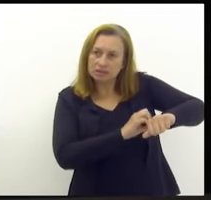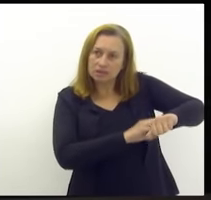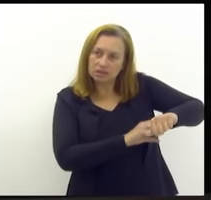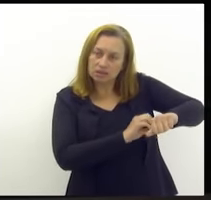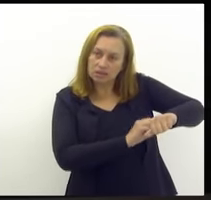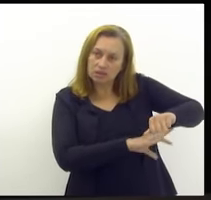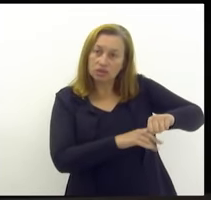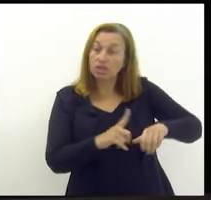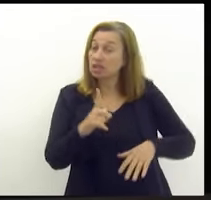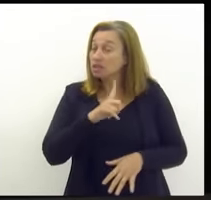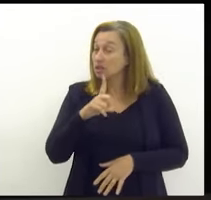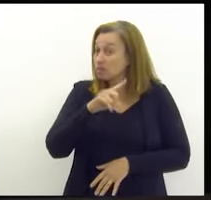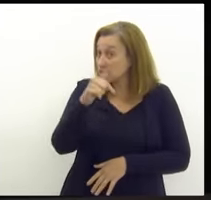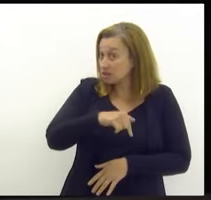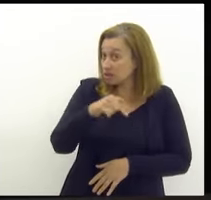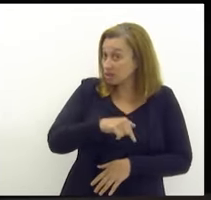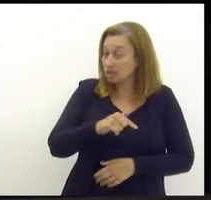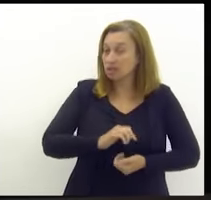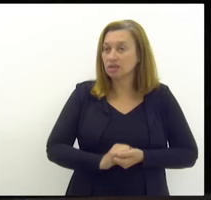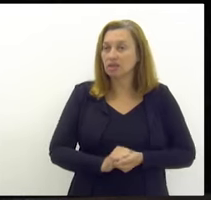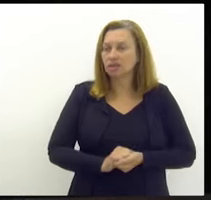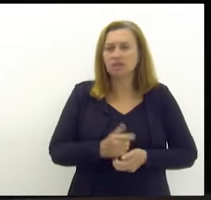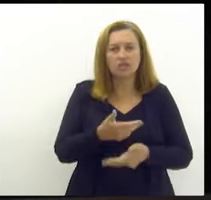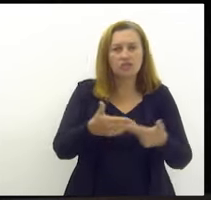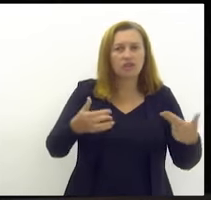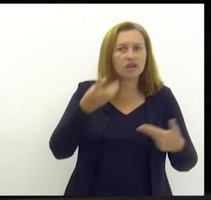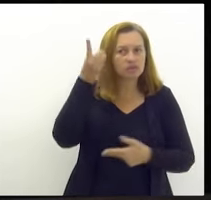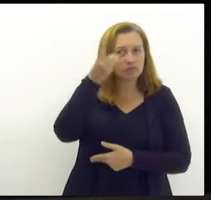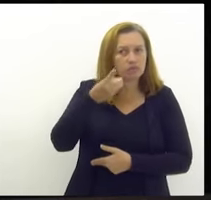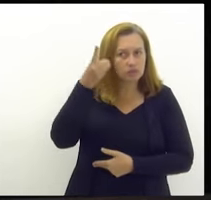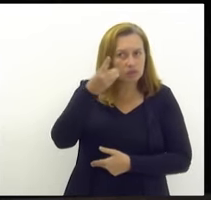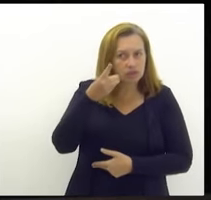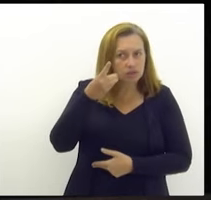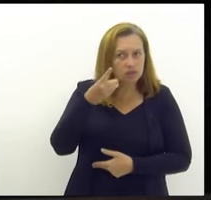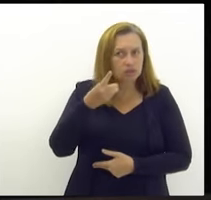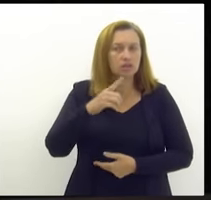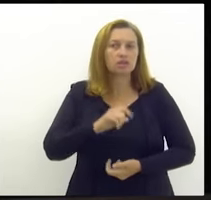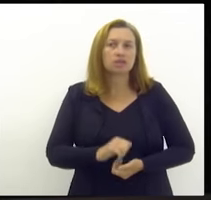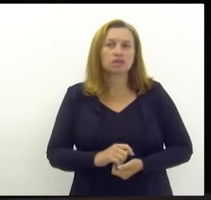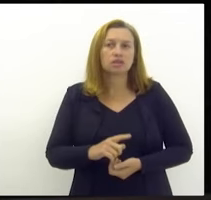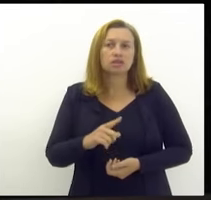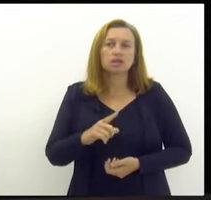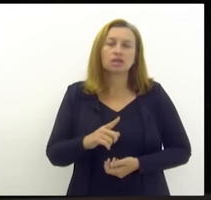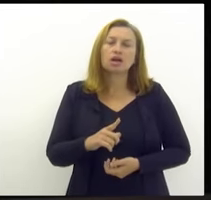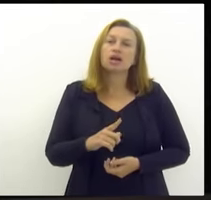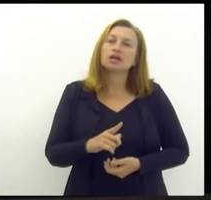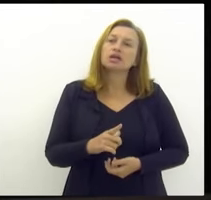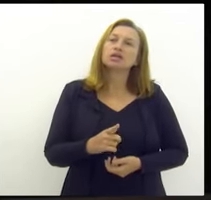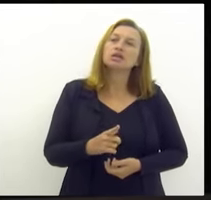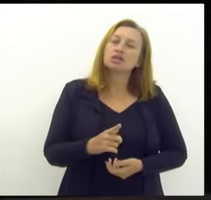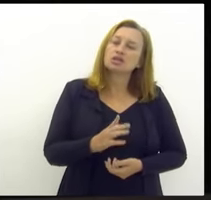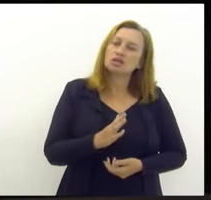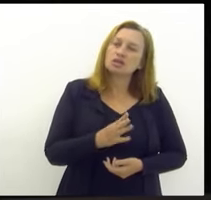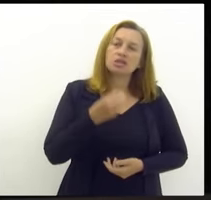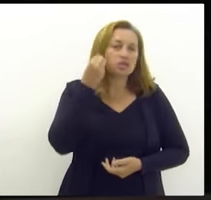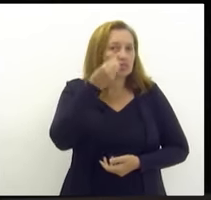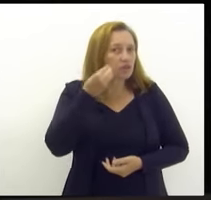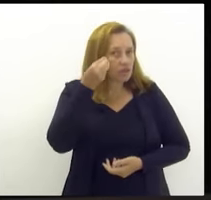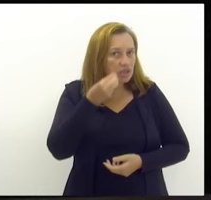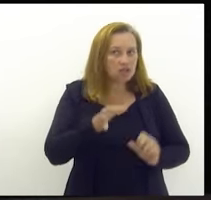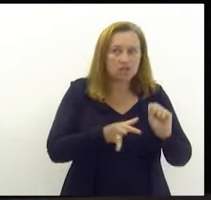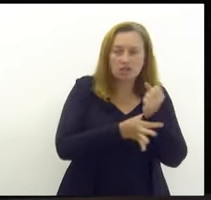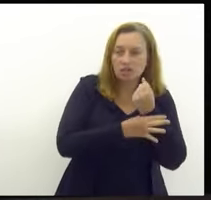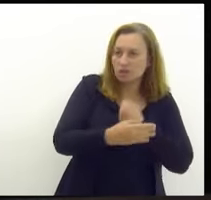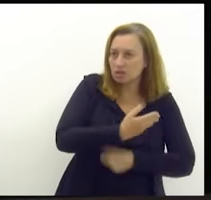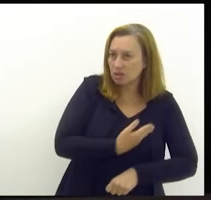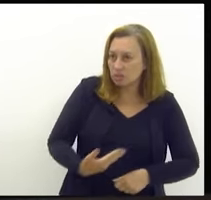aqui uma corrente de Deputados que tem origem na segurança pública se nós temos aqui uma